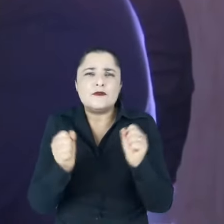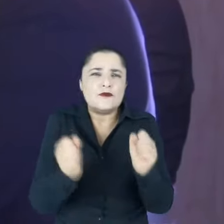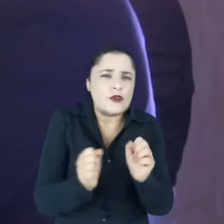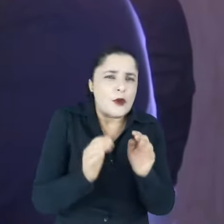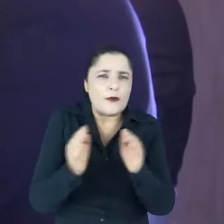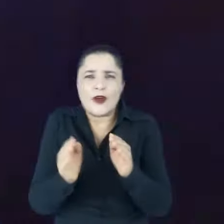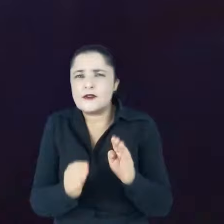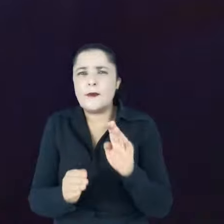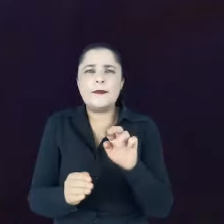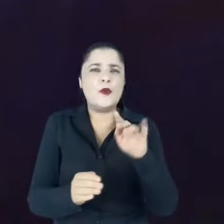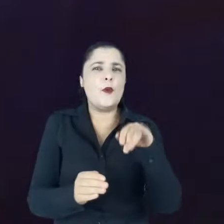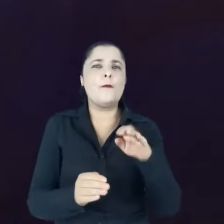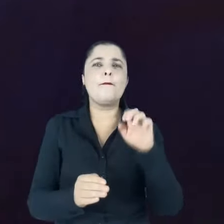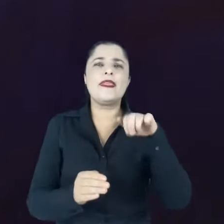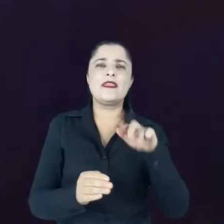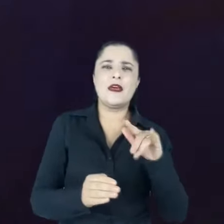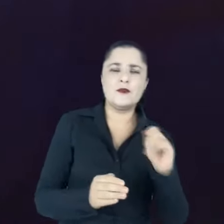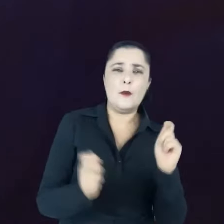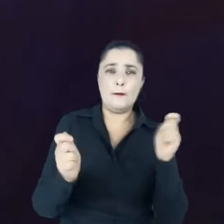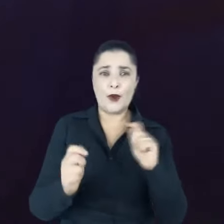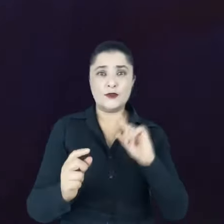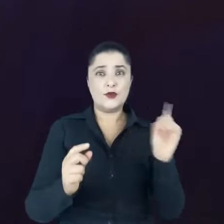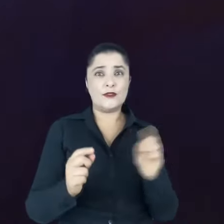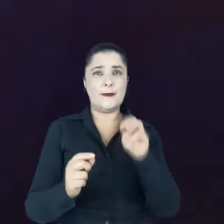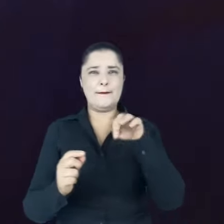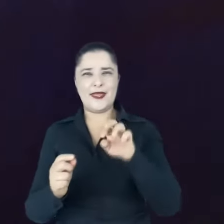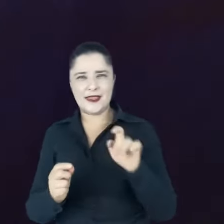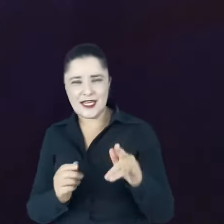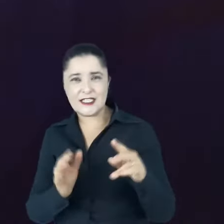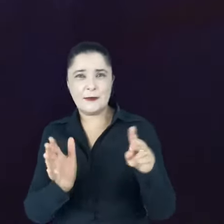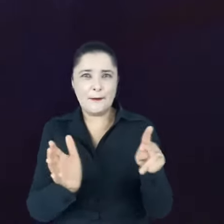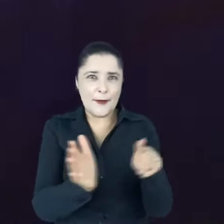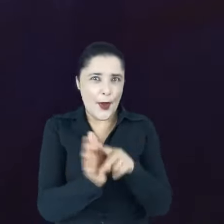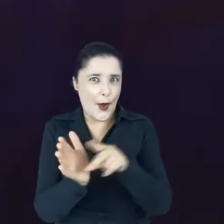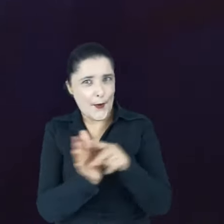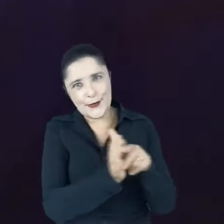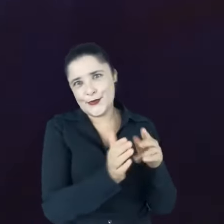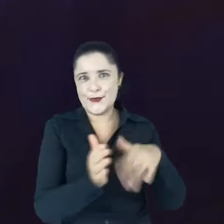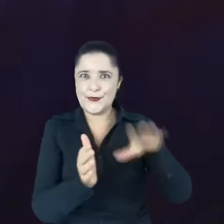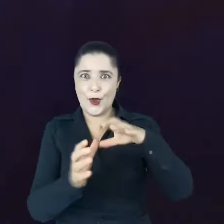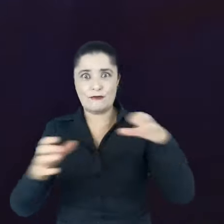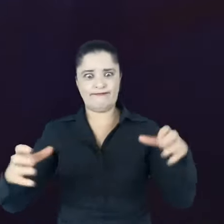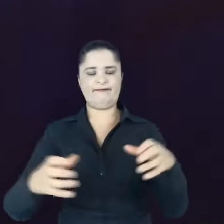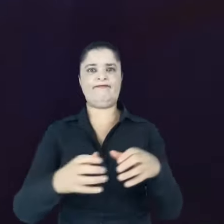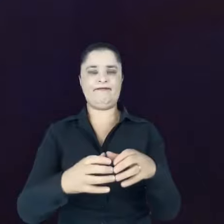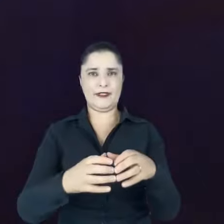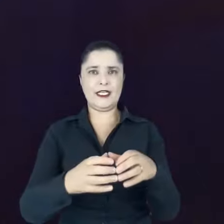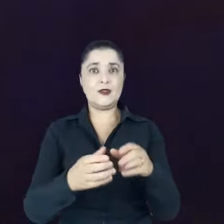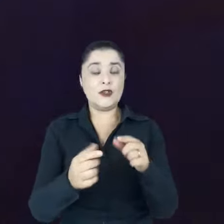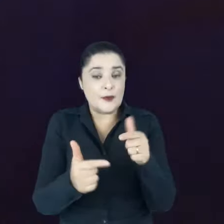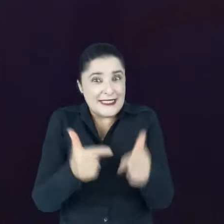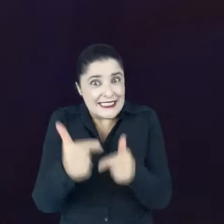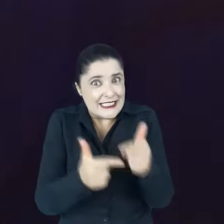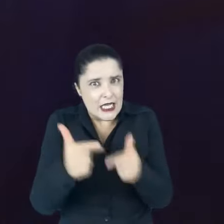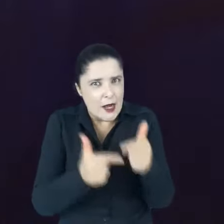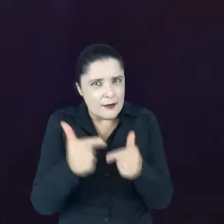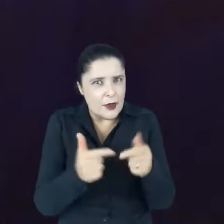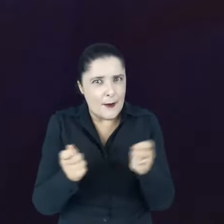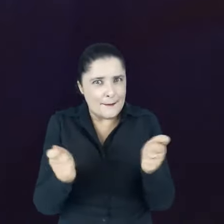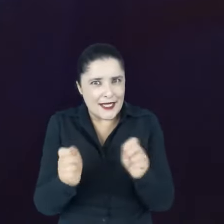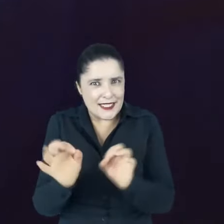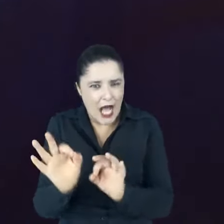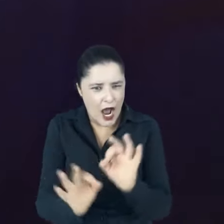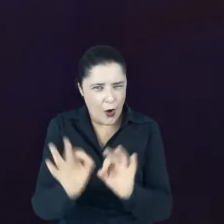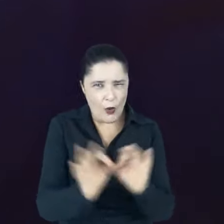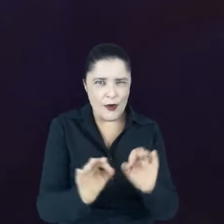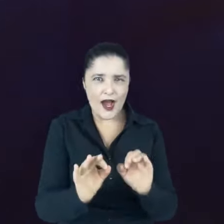fazer parte da nossa matriz de suprimento e, mais do que isso, que a gente vai trabalhar para viabilizar a infraestrutura para o